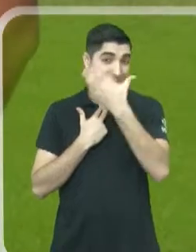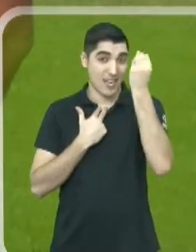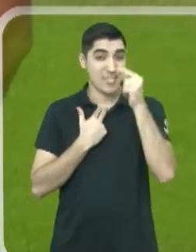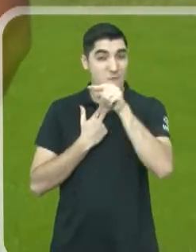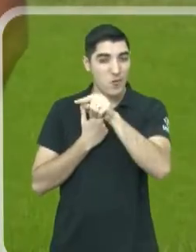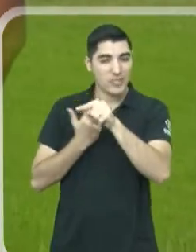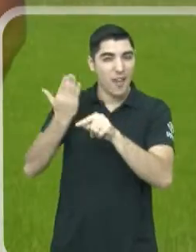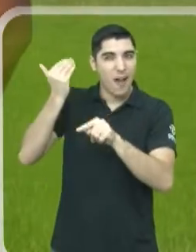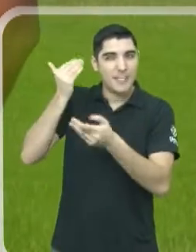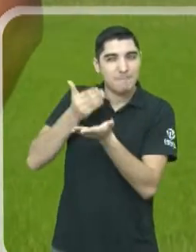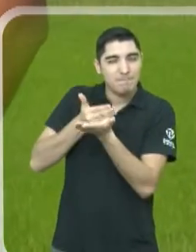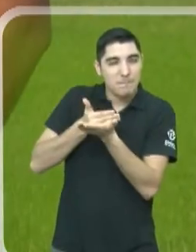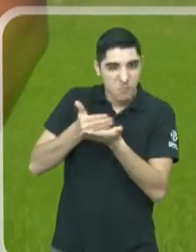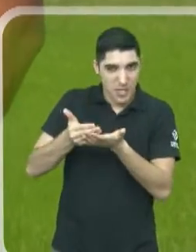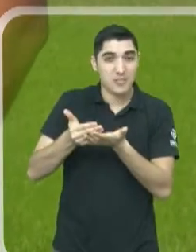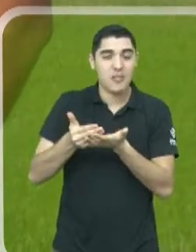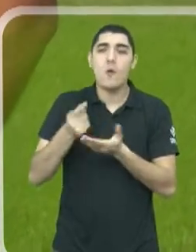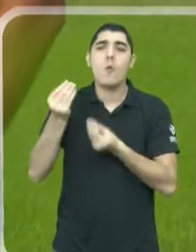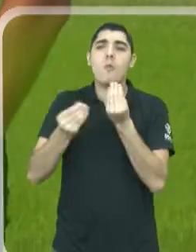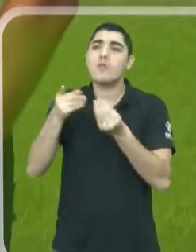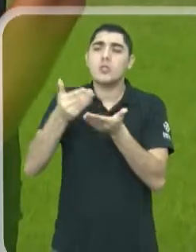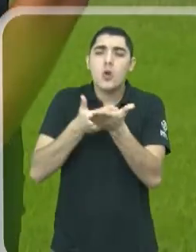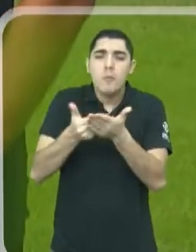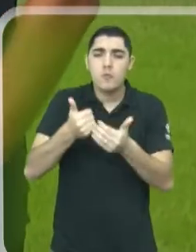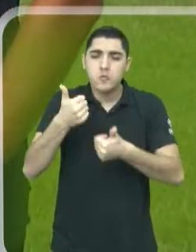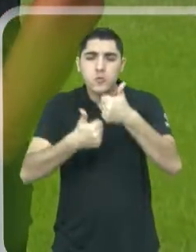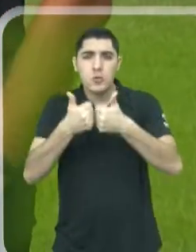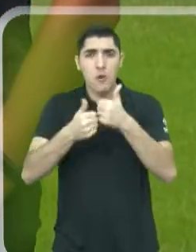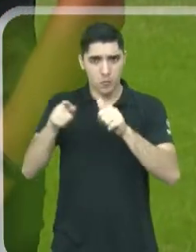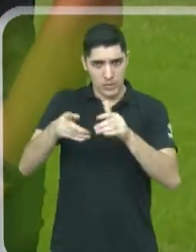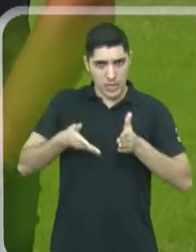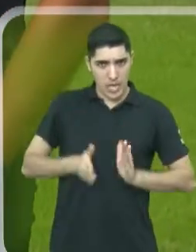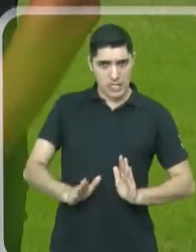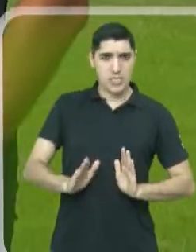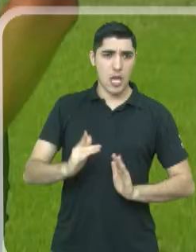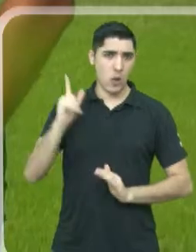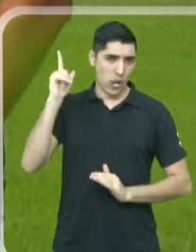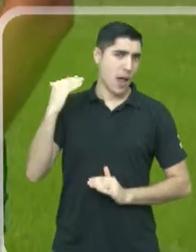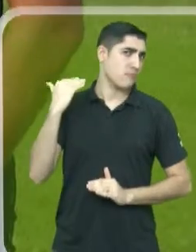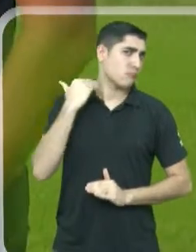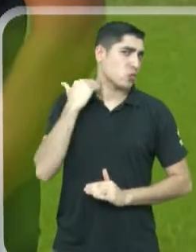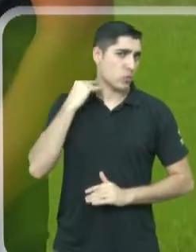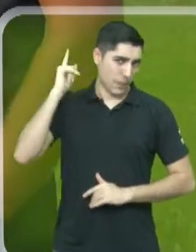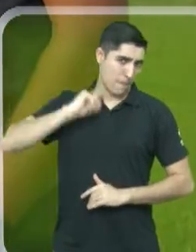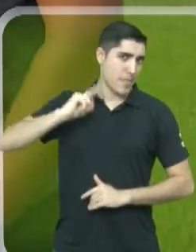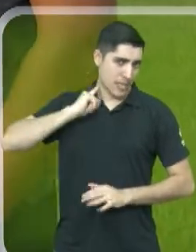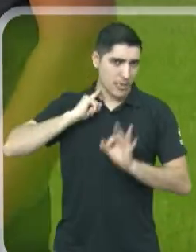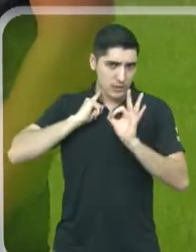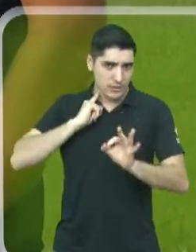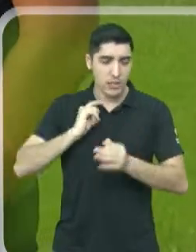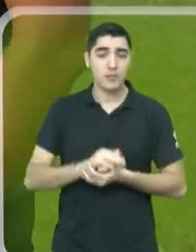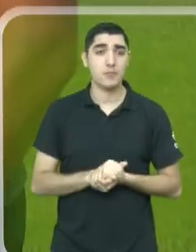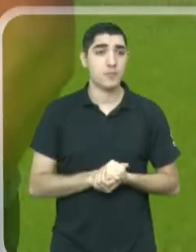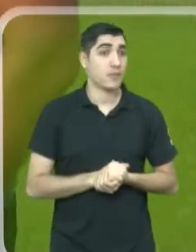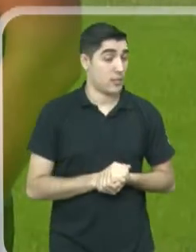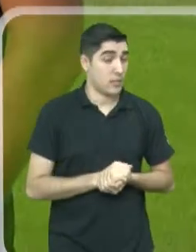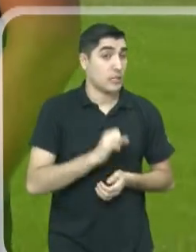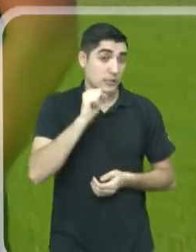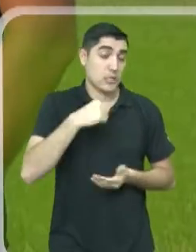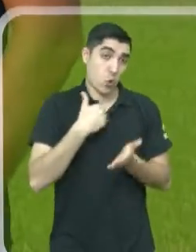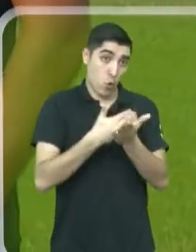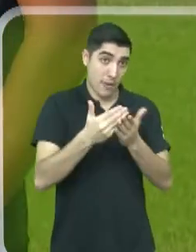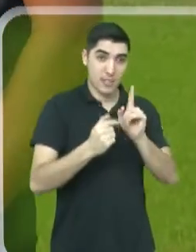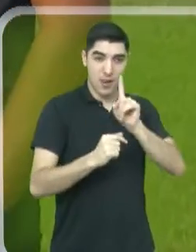começo. Como é que foi o seu começo na bola? Foi no Rio de Janeiro? Você que é mineiro de Juiz de Fora, foi começar no Rio de Janeiro, é isso? Eu comecei muito cedo em Juiz de Fora,